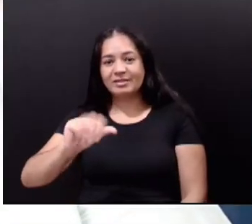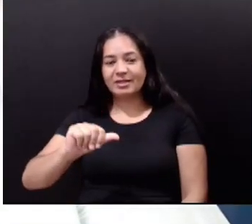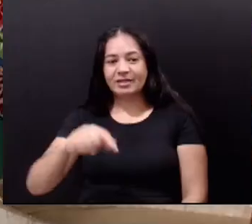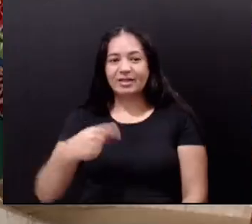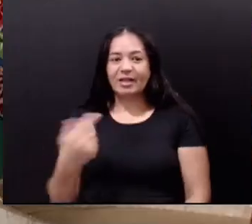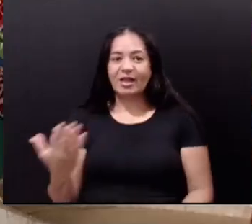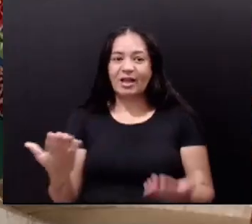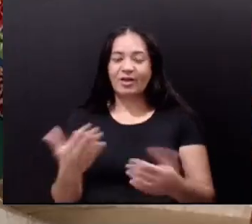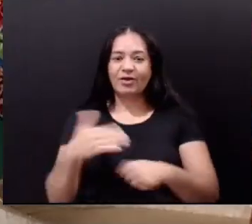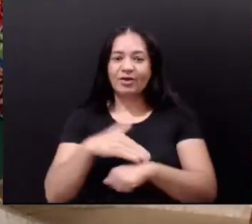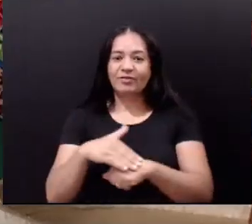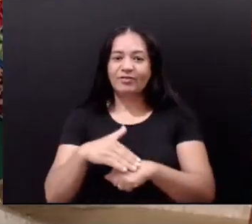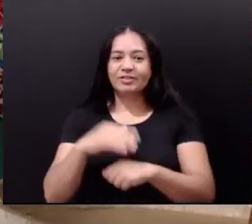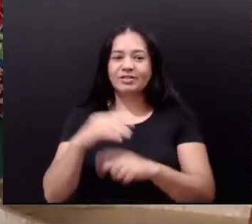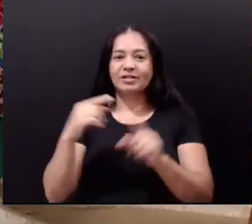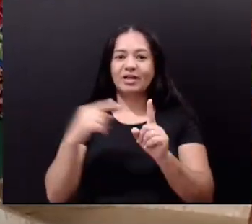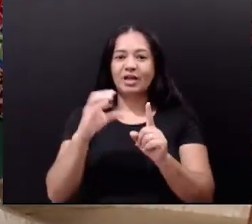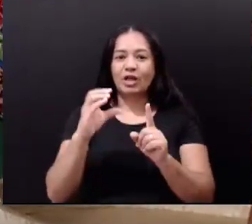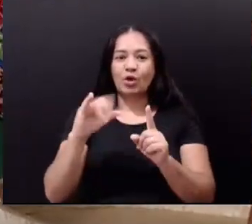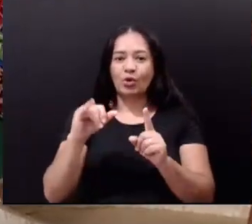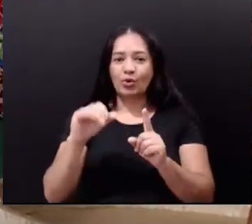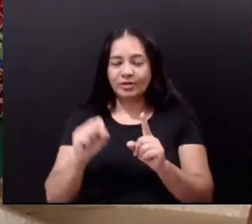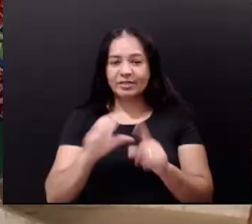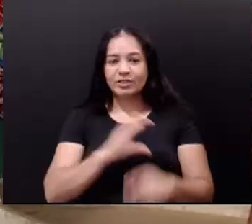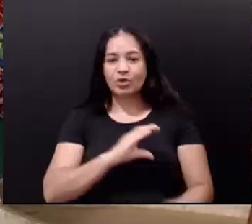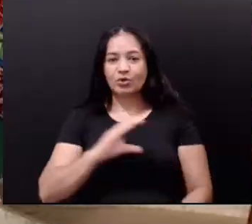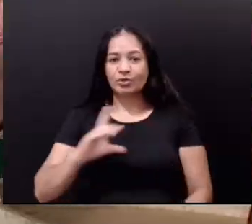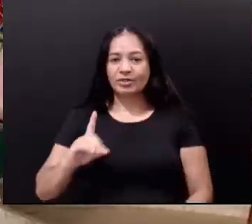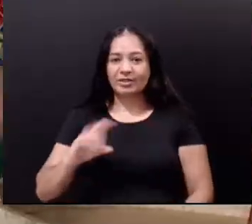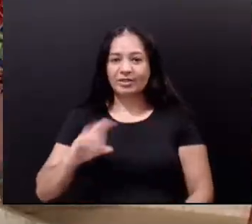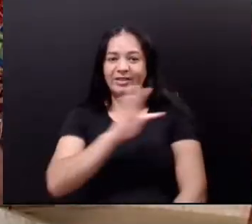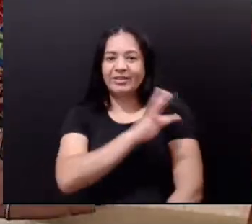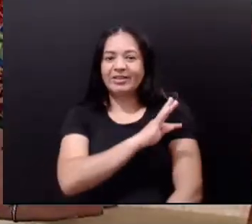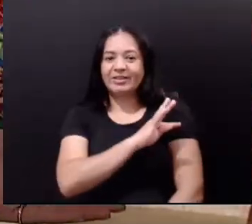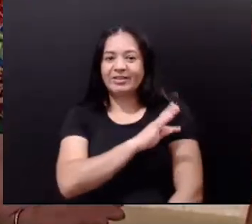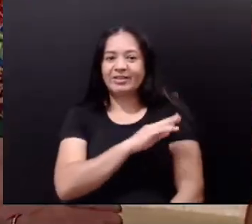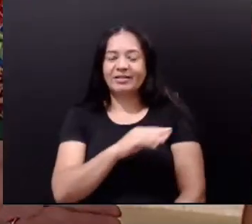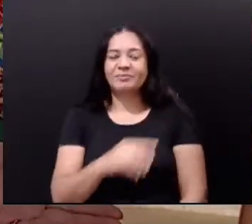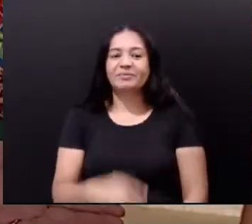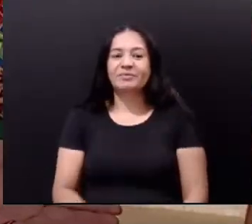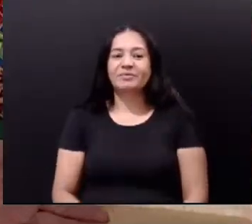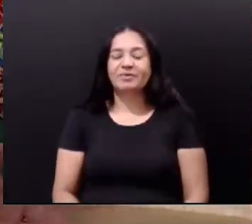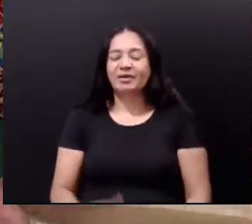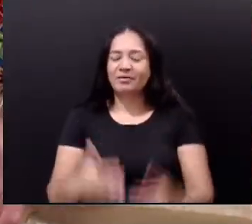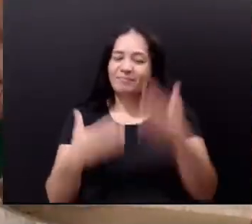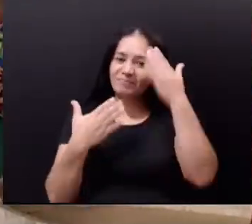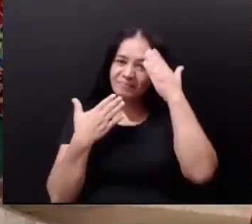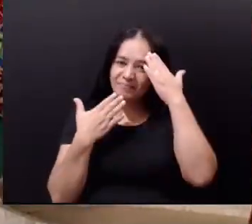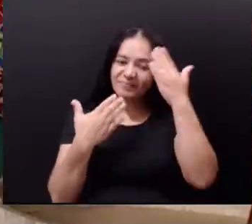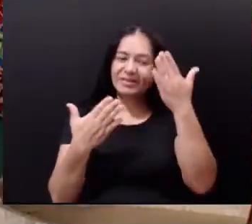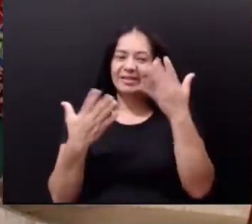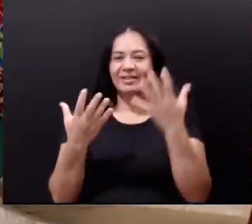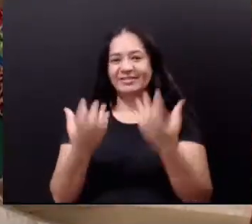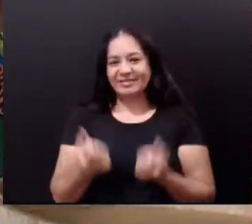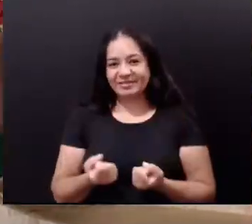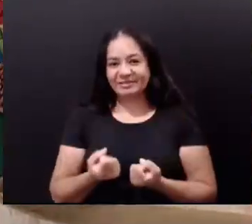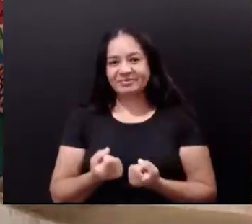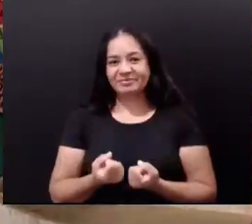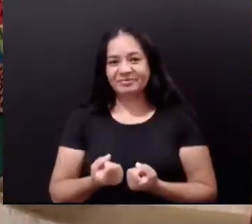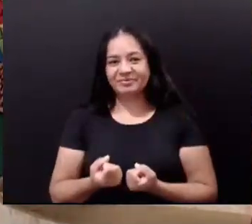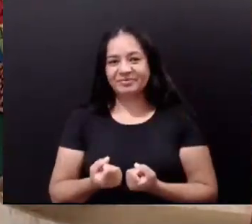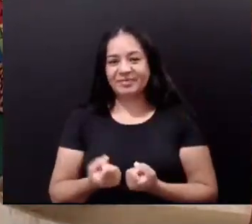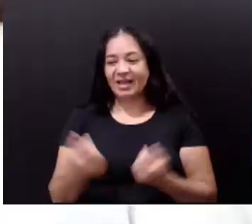que é o coordenador técnico aqui do Jardim Guaraçaí. E muito obrigada por nos receber aqui, nessa sede tão efervescente,